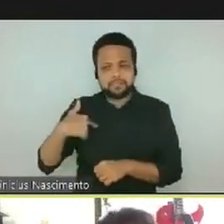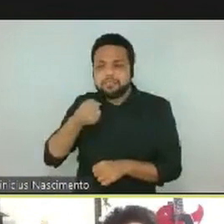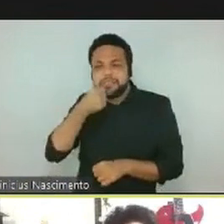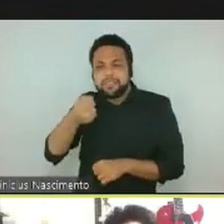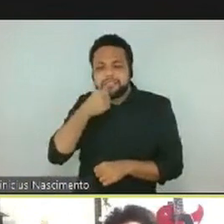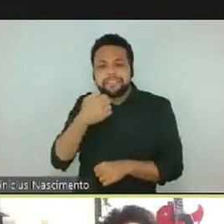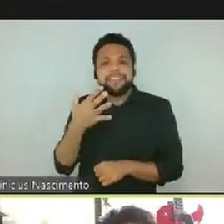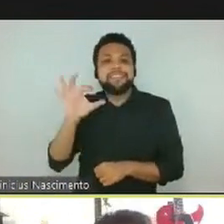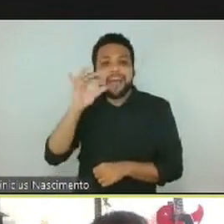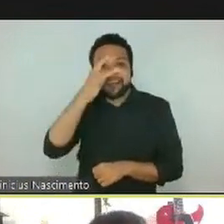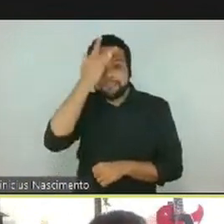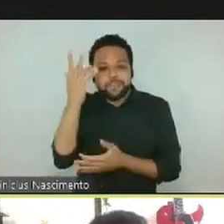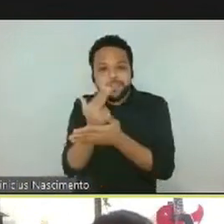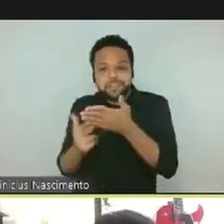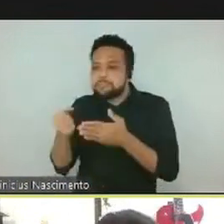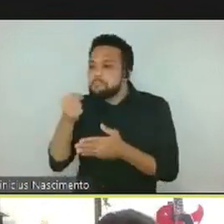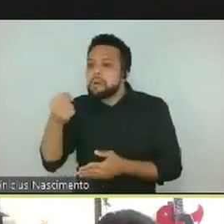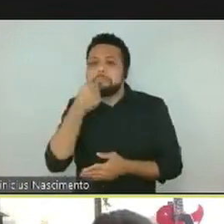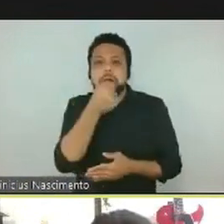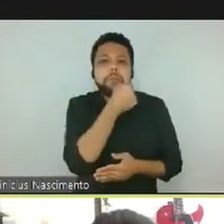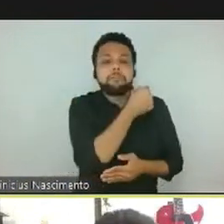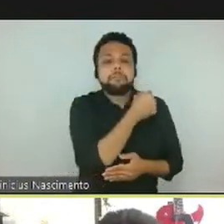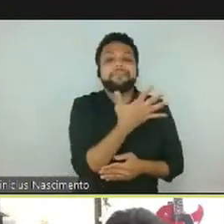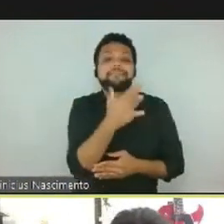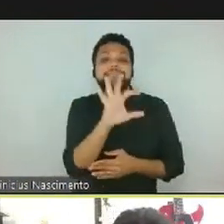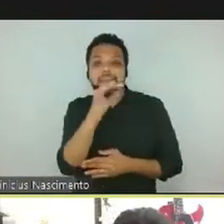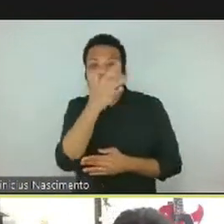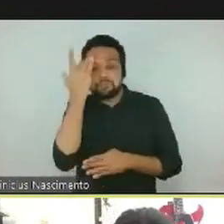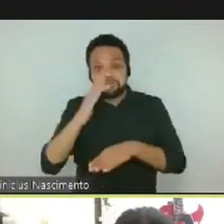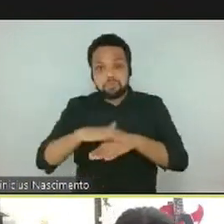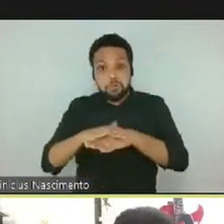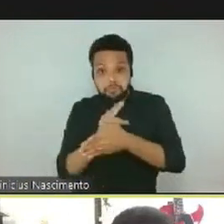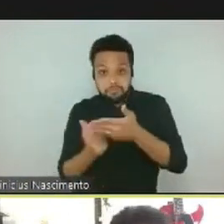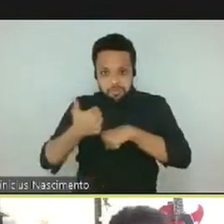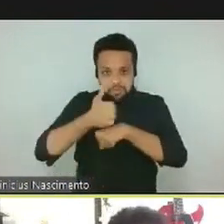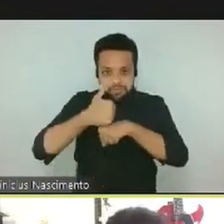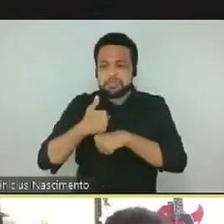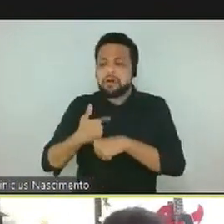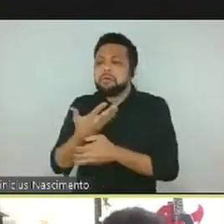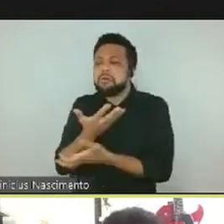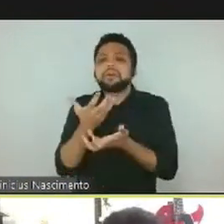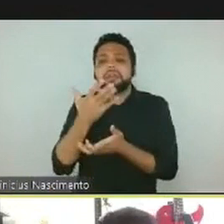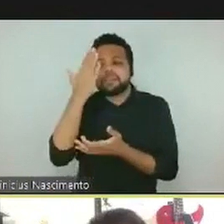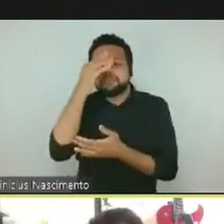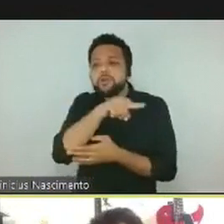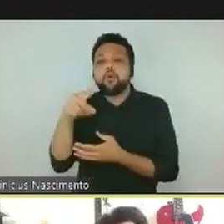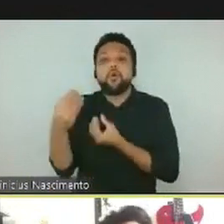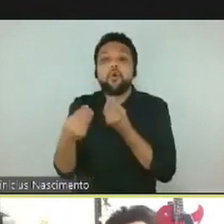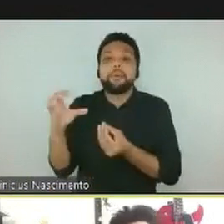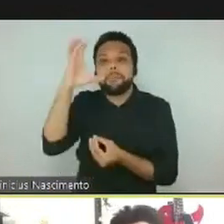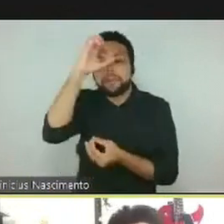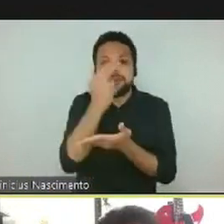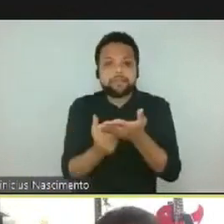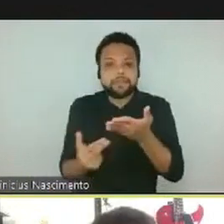desenhistas. Eu queria entender como eles tinham aprendido a desenhar. E no meio do processo, eu já tinha